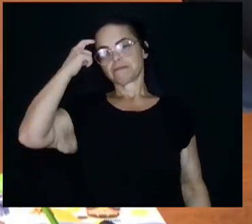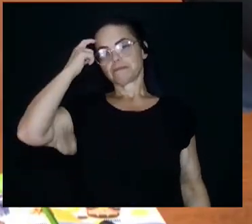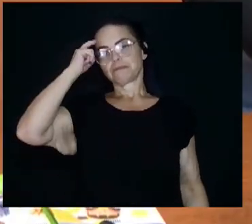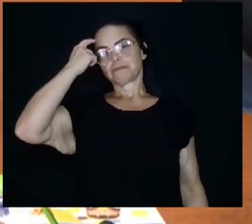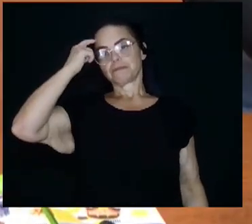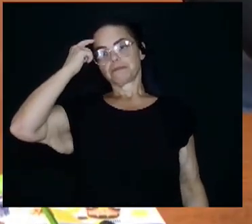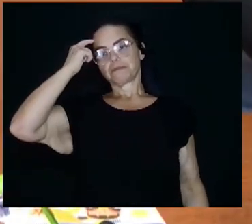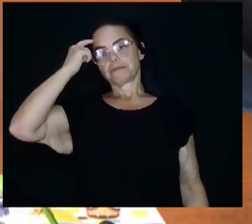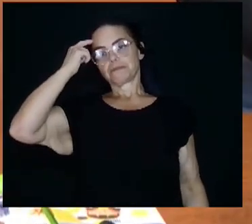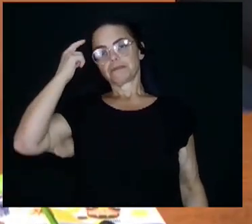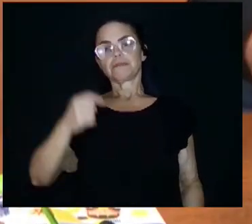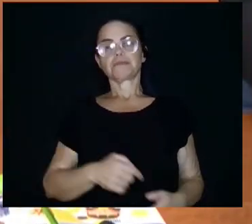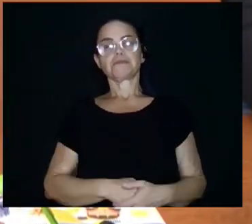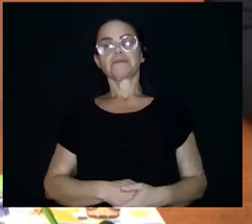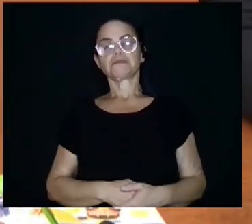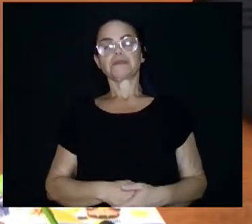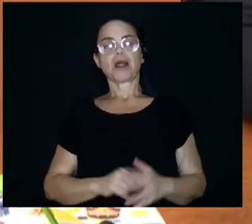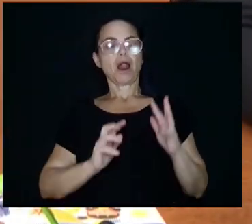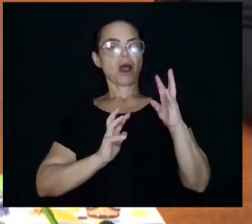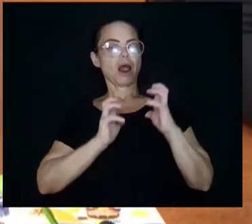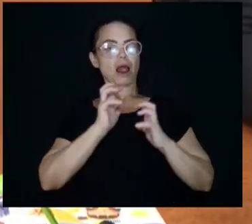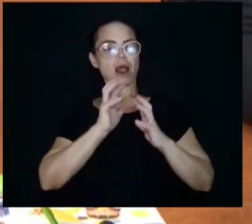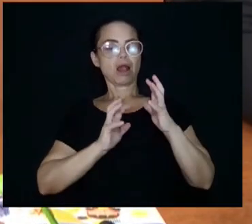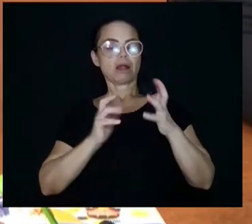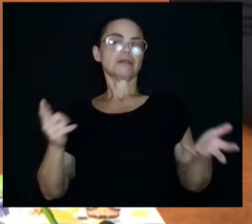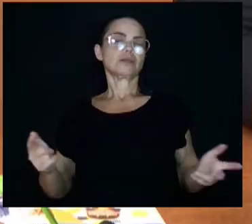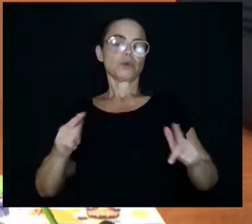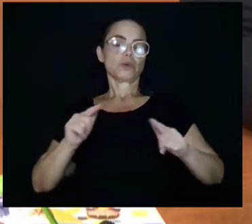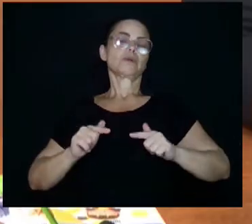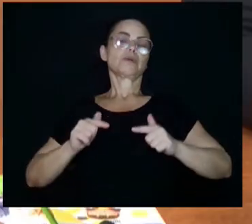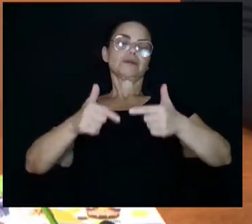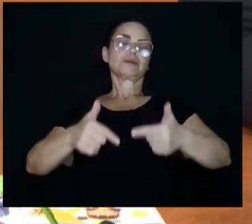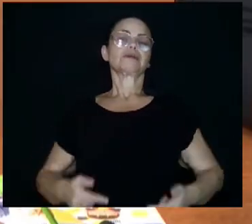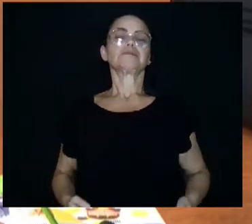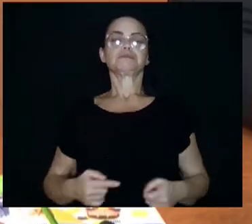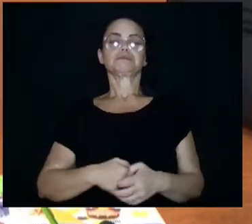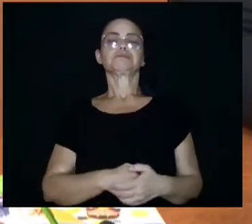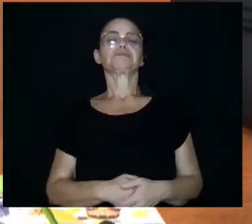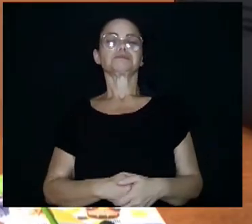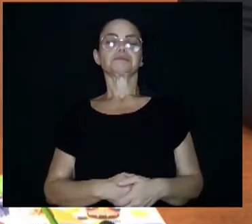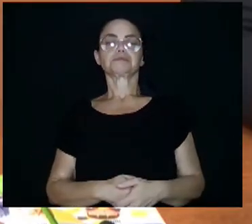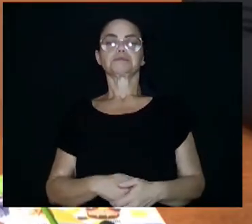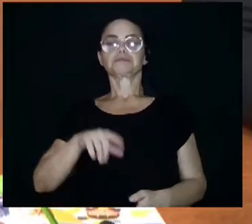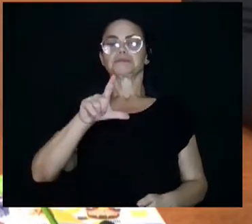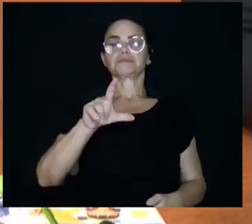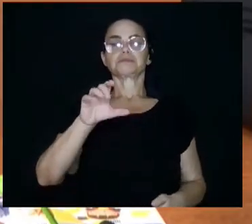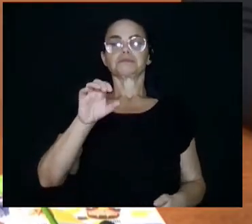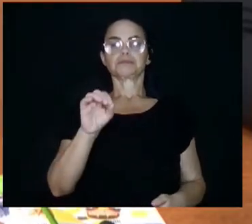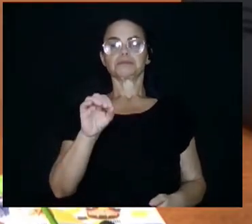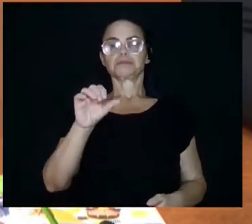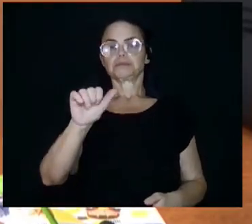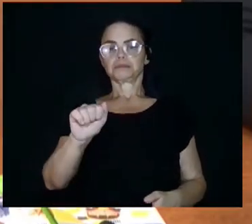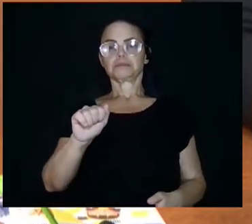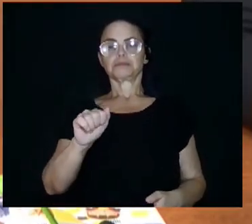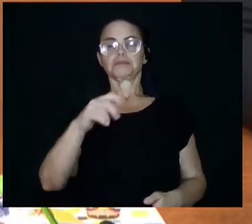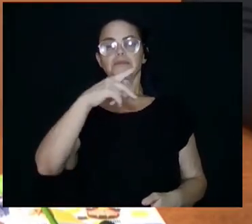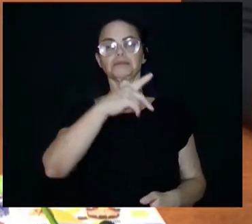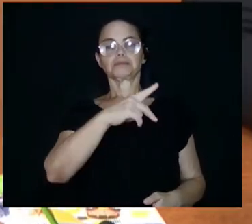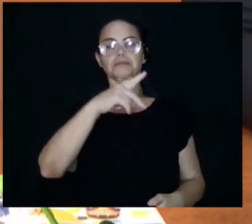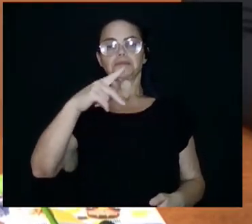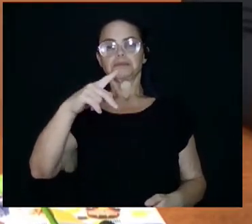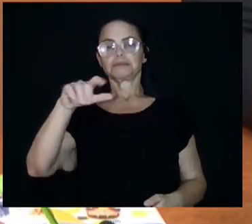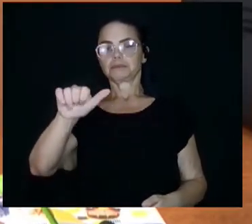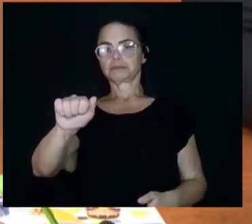tem brigado muito aqui no município, porque a LOA, mas principalmente o PPA, que